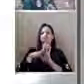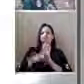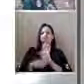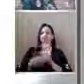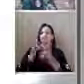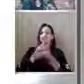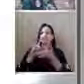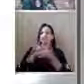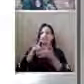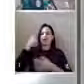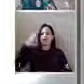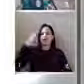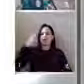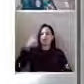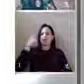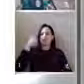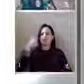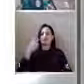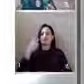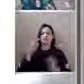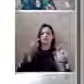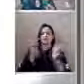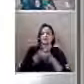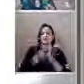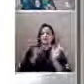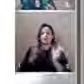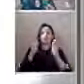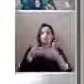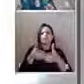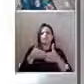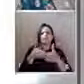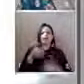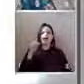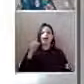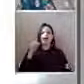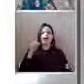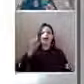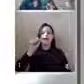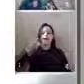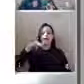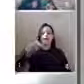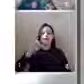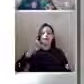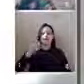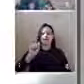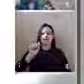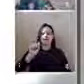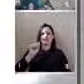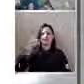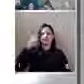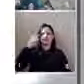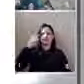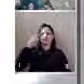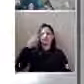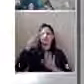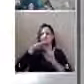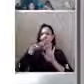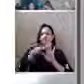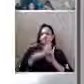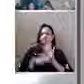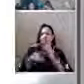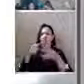e o Vox, que é um dicionário de uso do espanhol de América e Espanha. Vale salientar que o dicionário de língua espanhola da Real Academia,